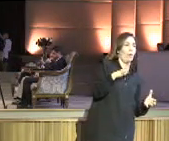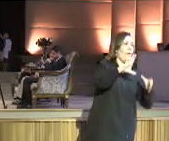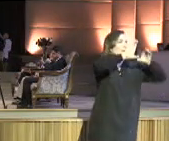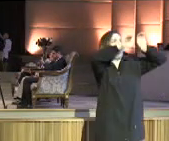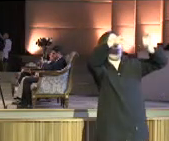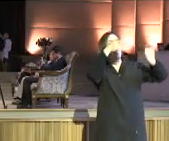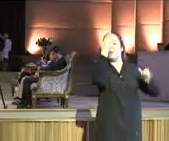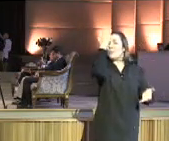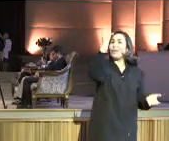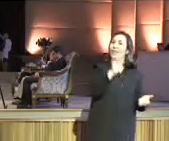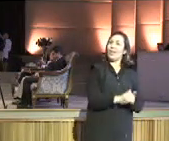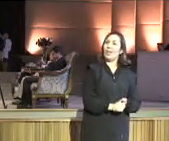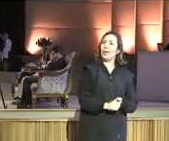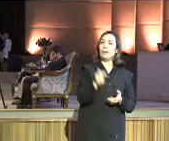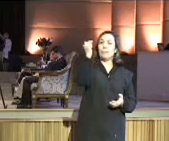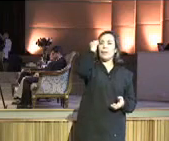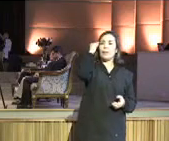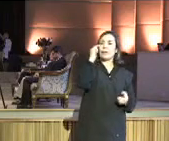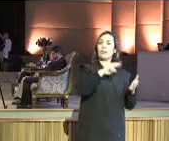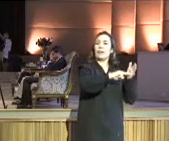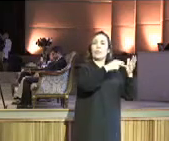majestade.